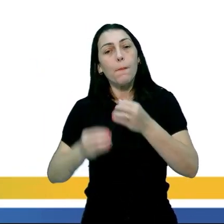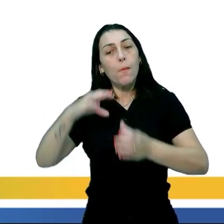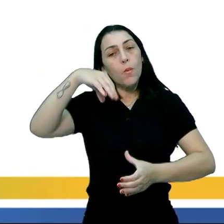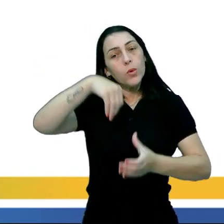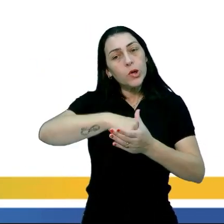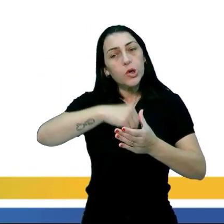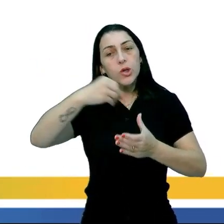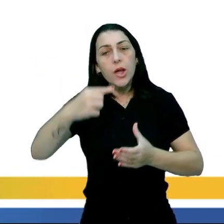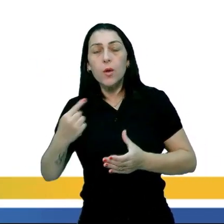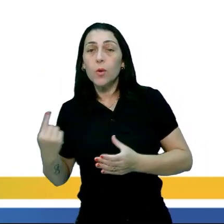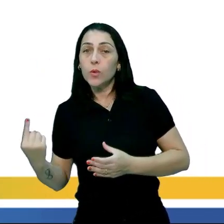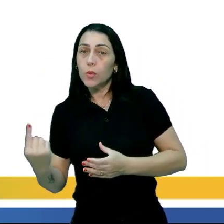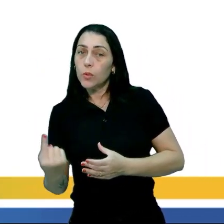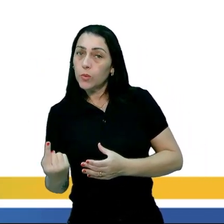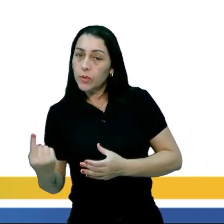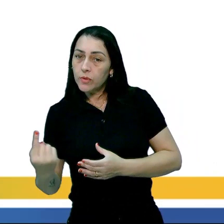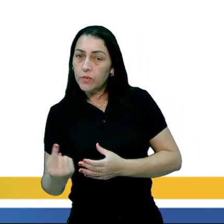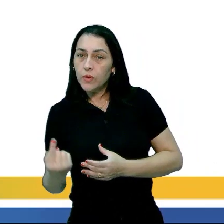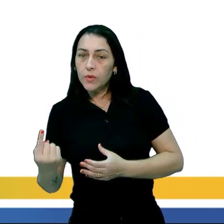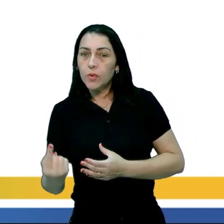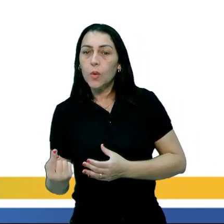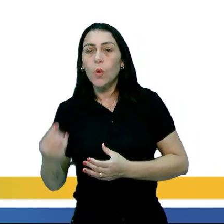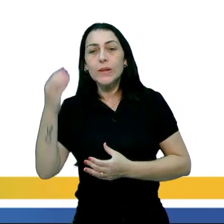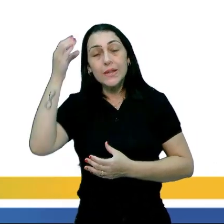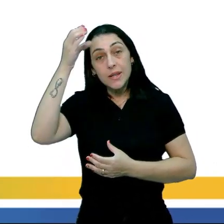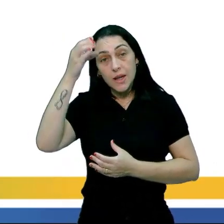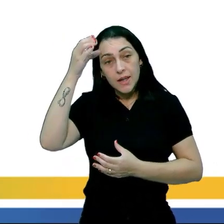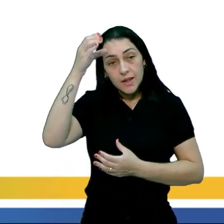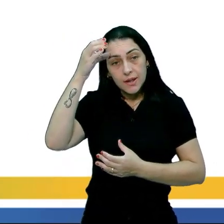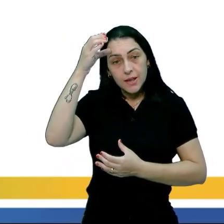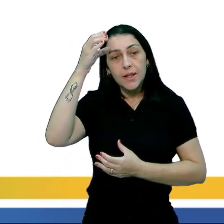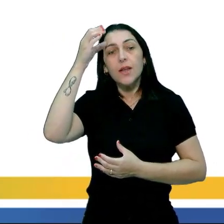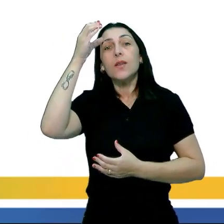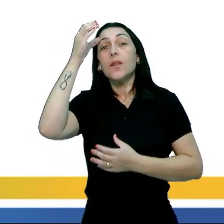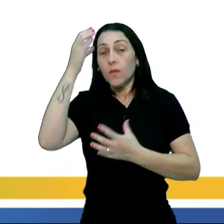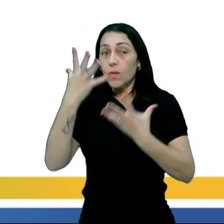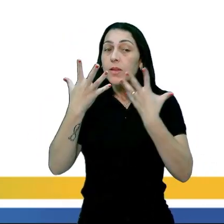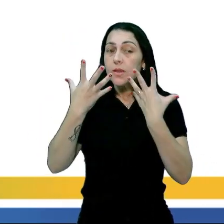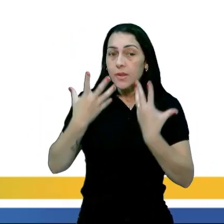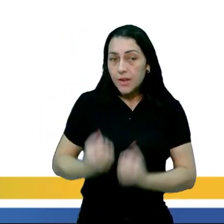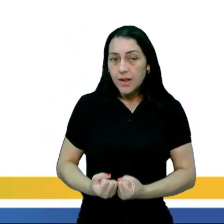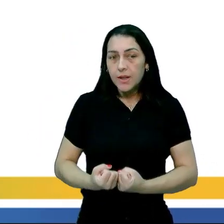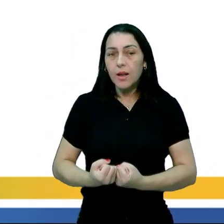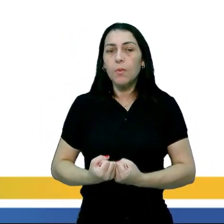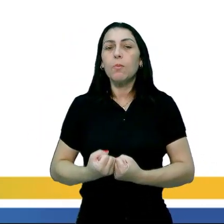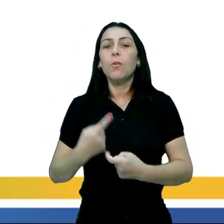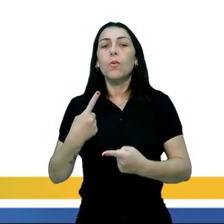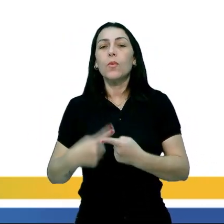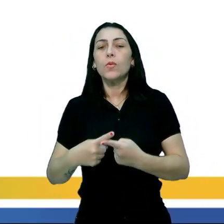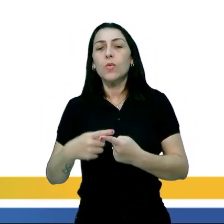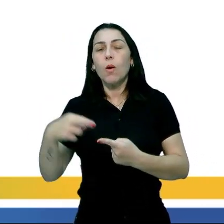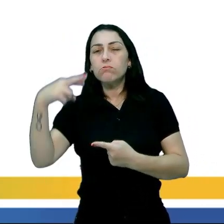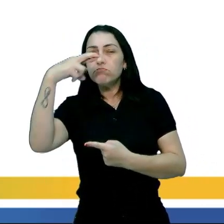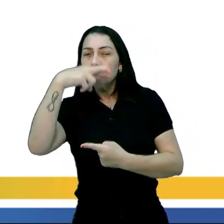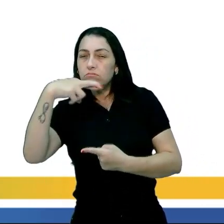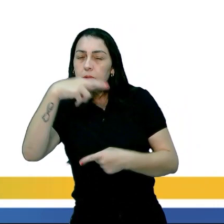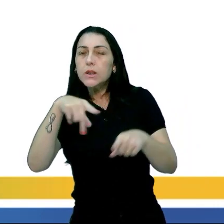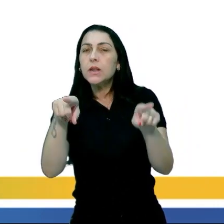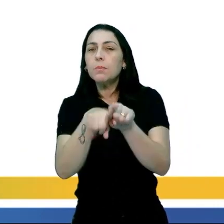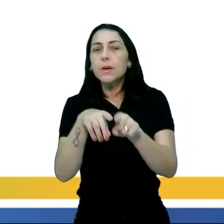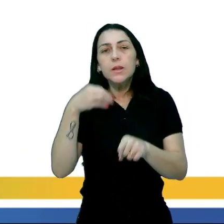como algo exterior aos indivíduos conscientes que os concebem por meio de observações